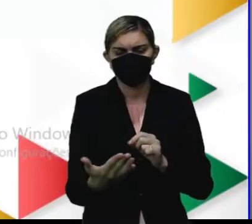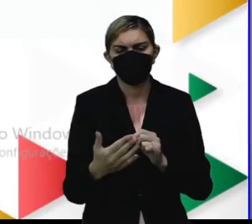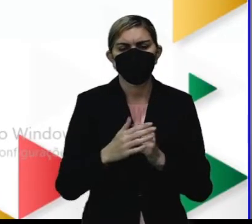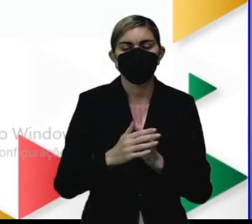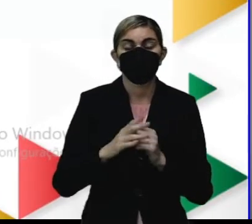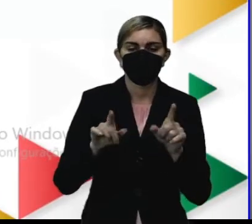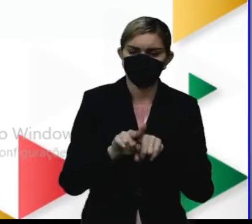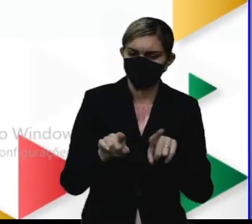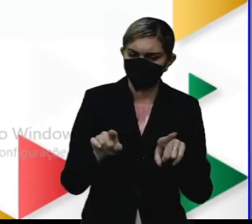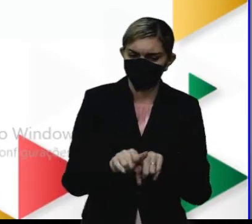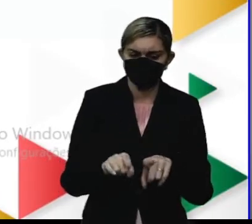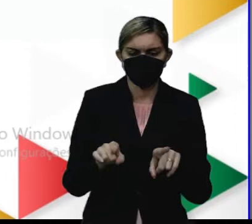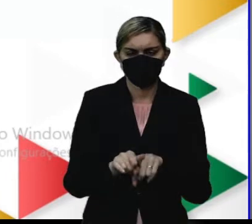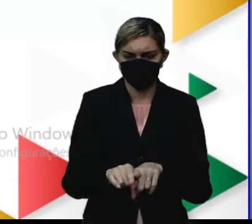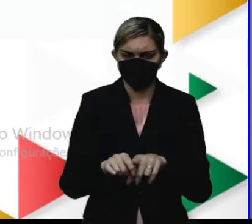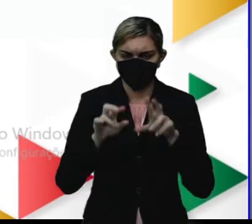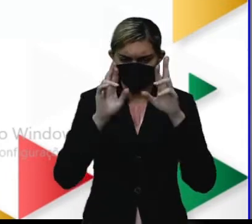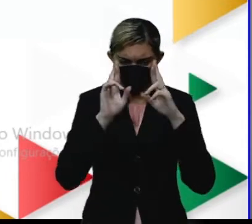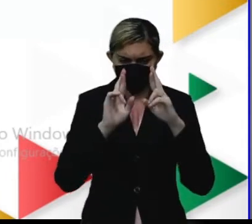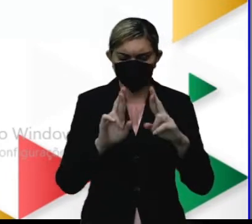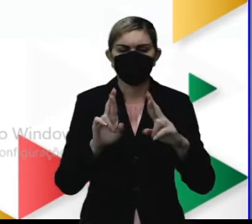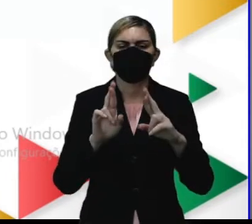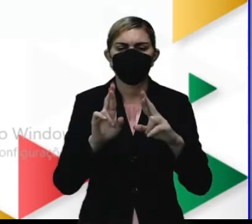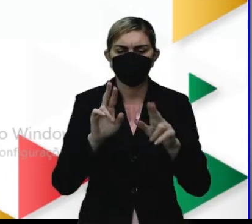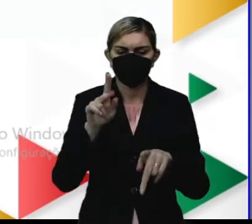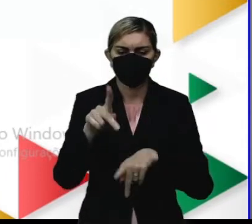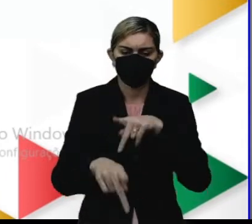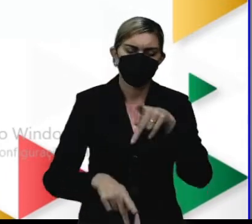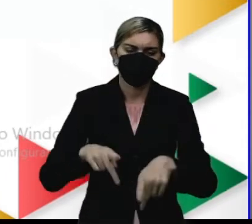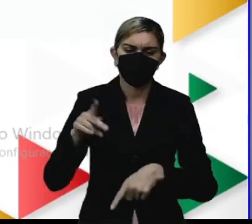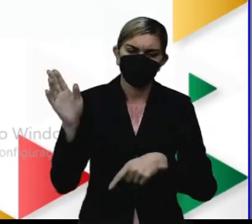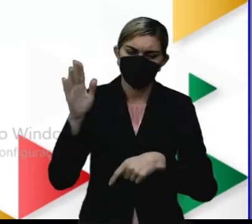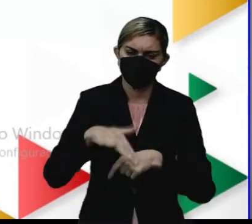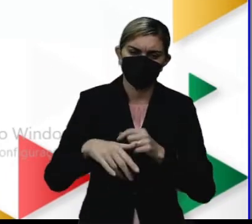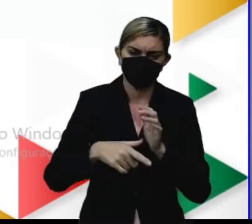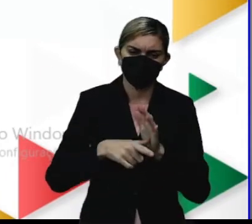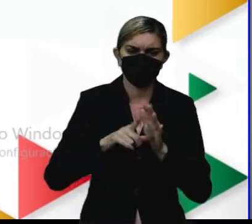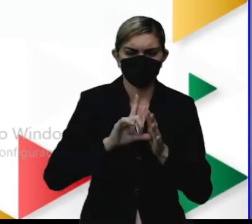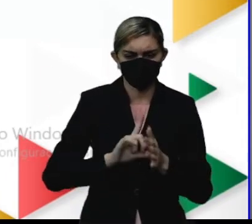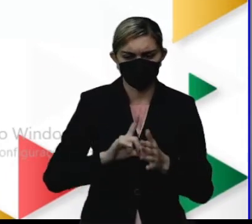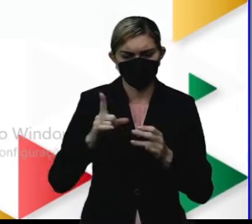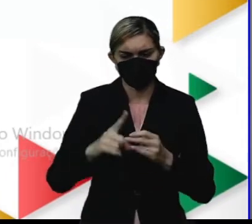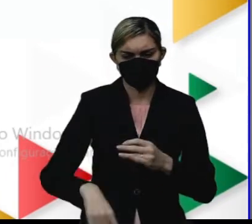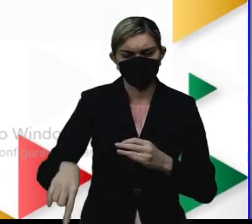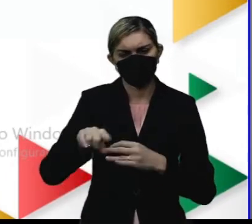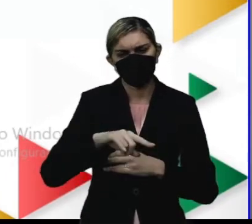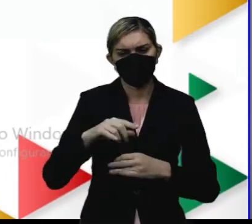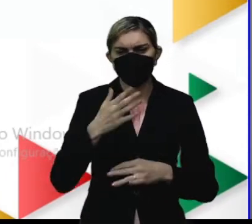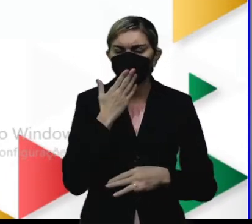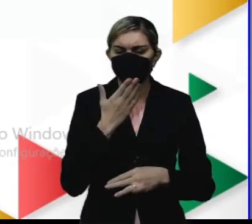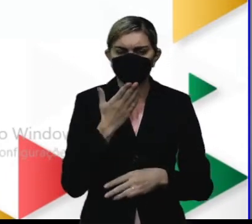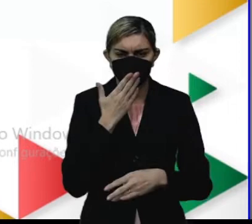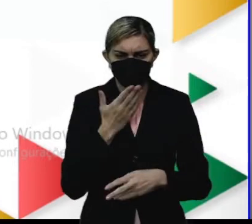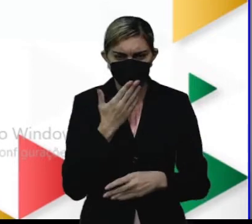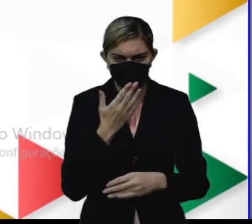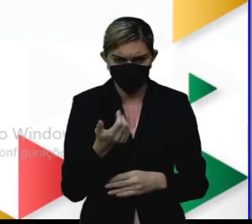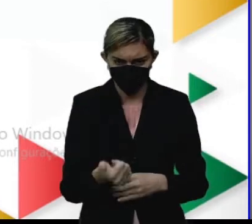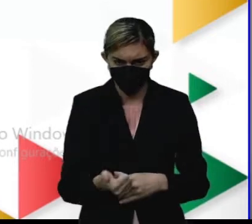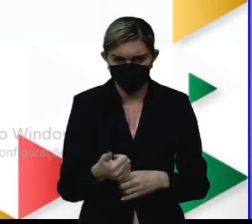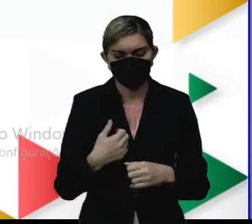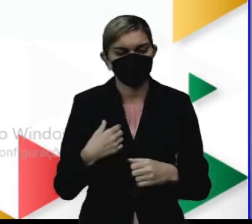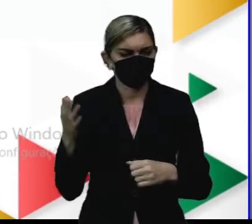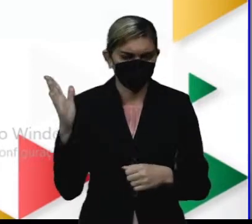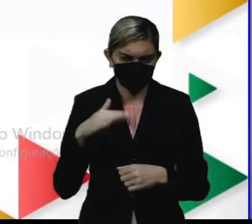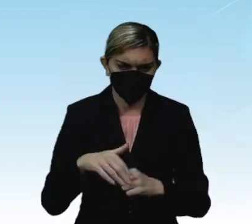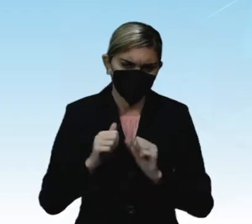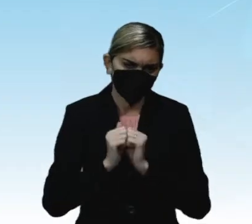laterais, também respeitar os povos que vieram antes da gente, que no nosso caso são os indígenas, tá bom? Vamos